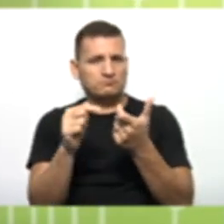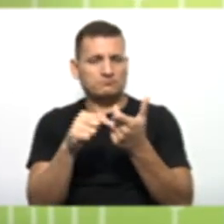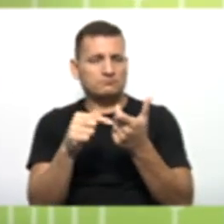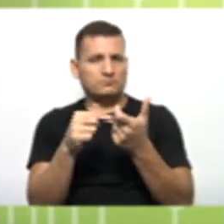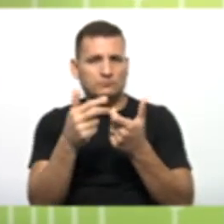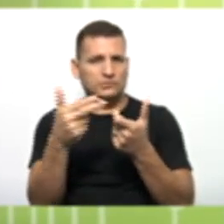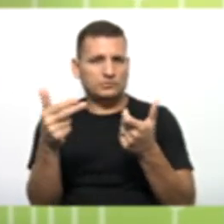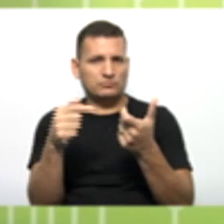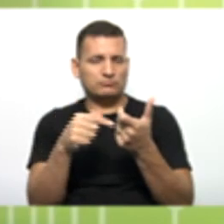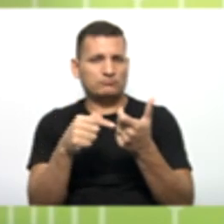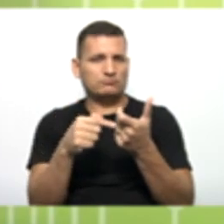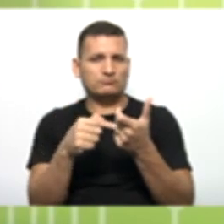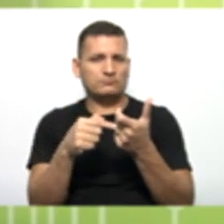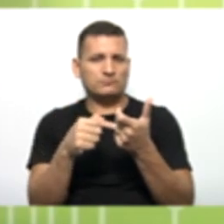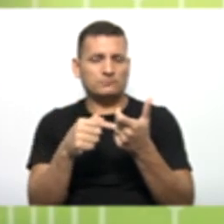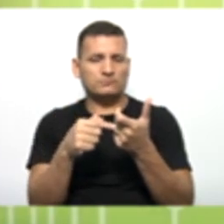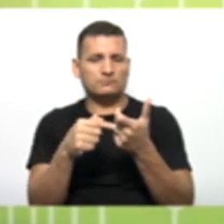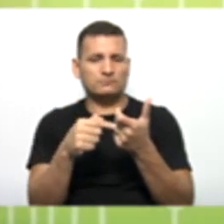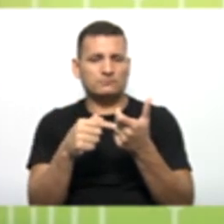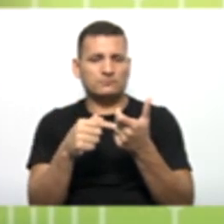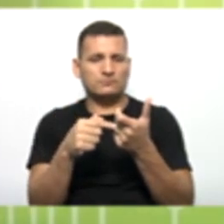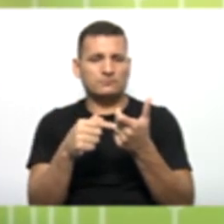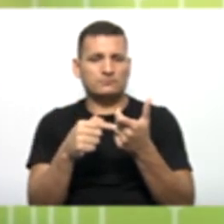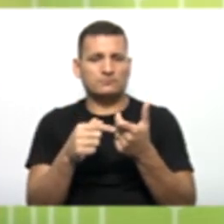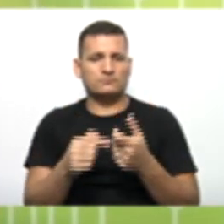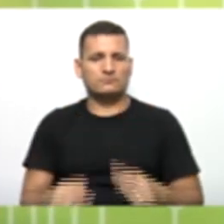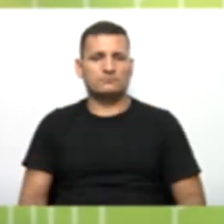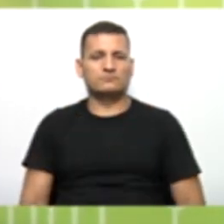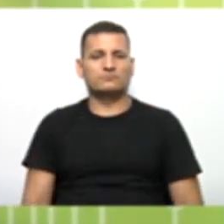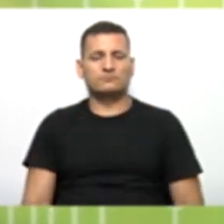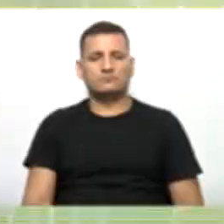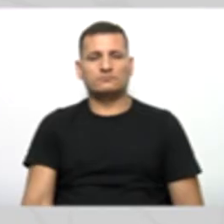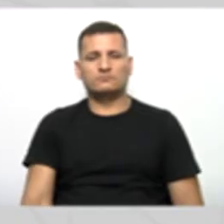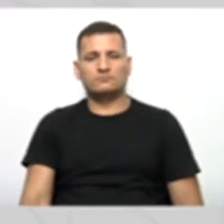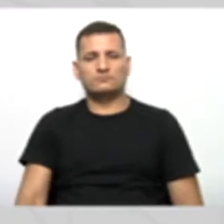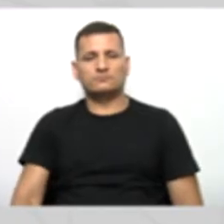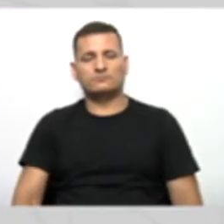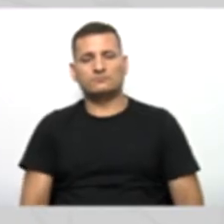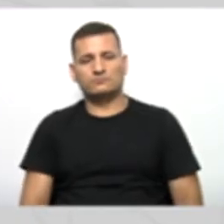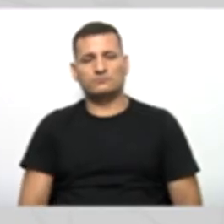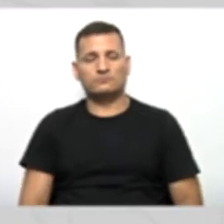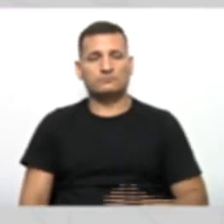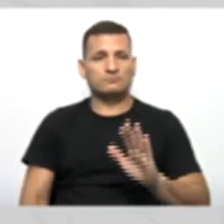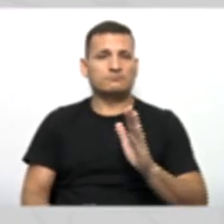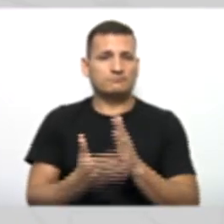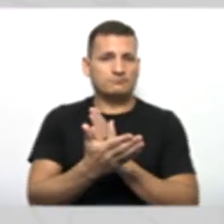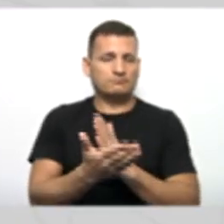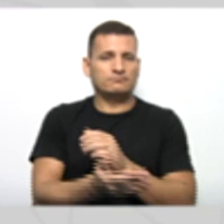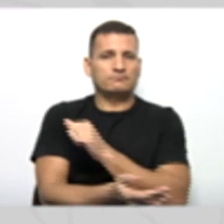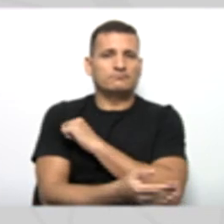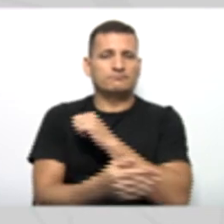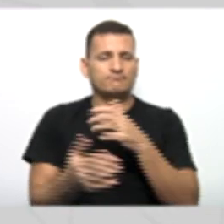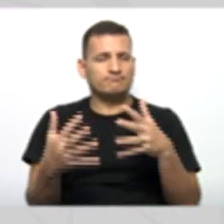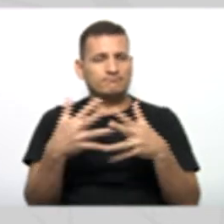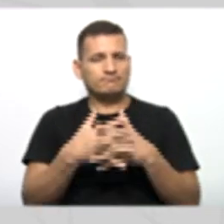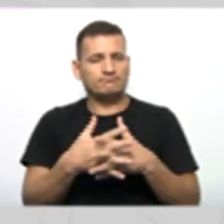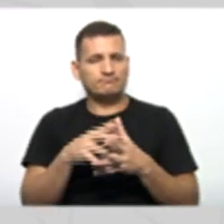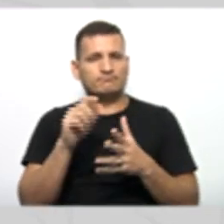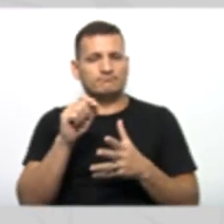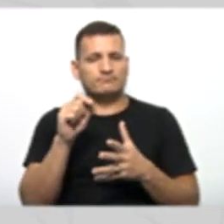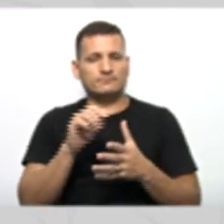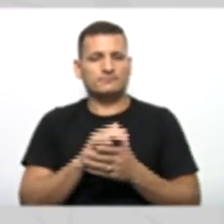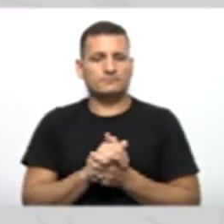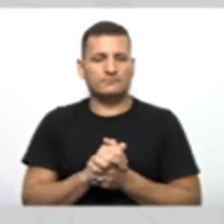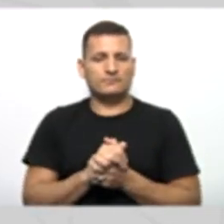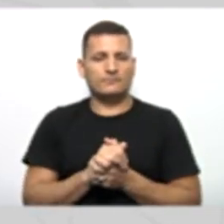que você identificou. Então, assim, ó, vem aqui, ó. Provavelmente alguns alunos confundiram o quê? Que